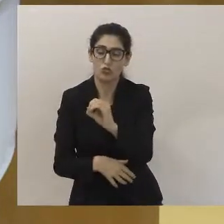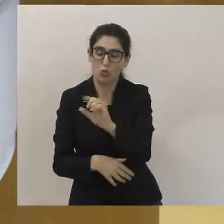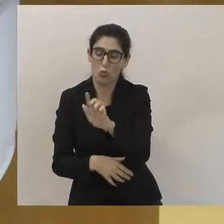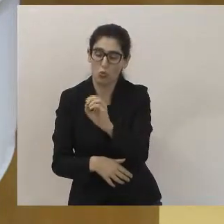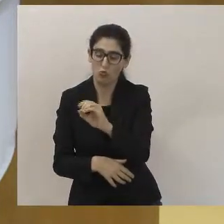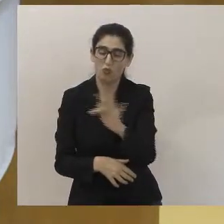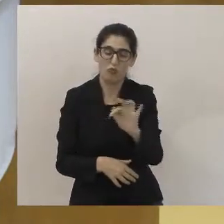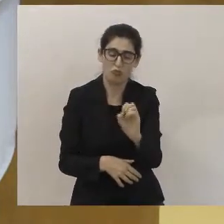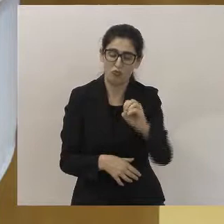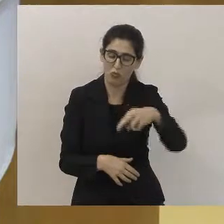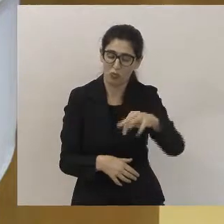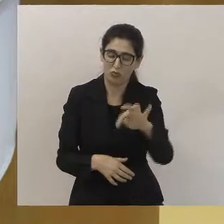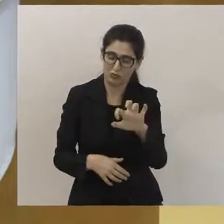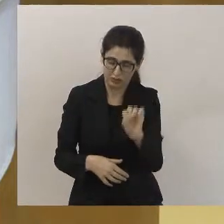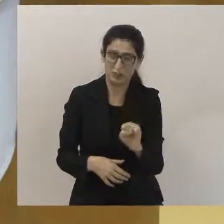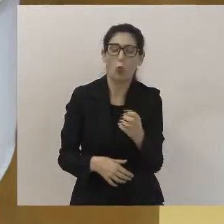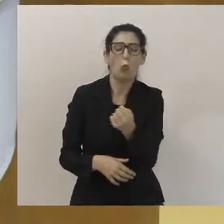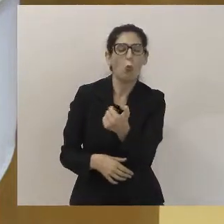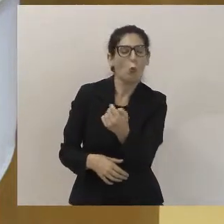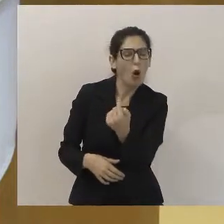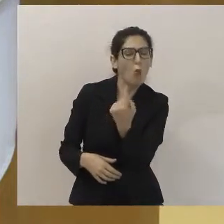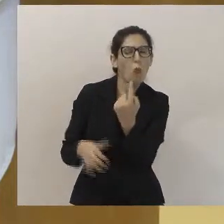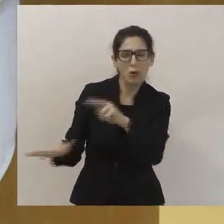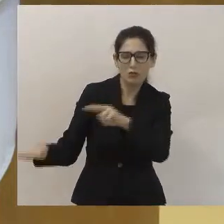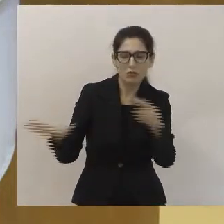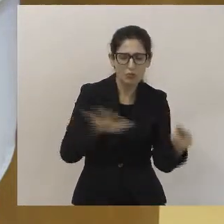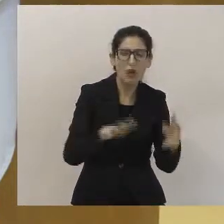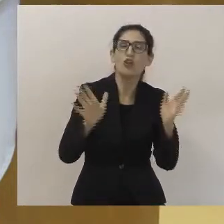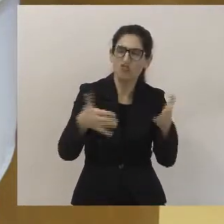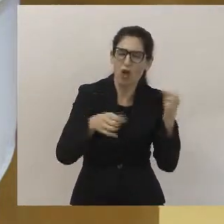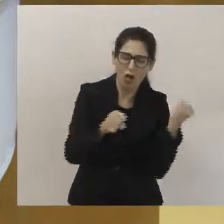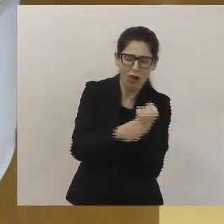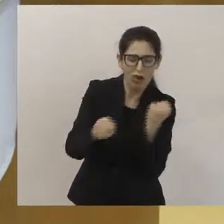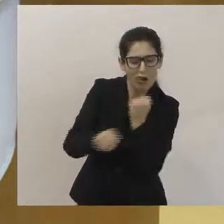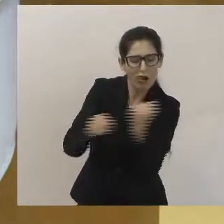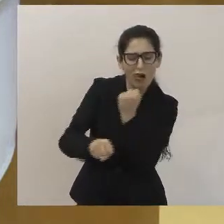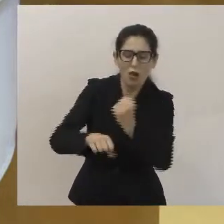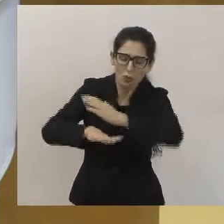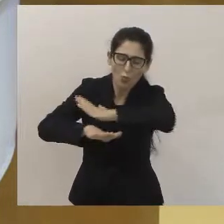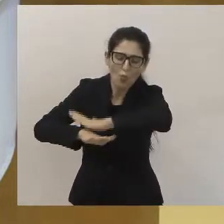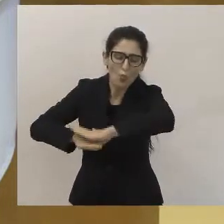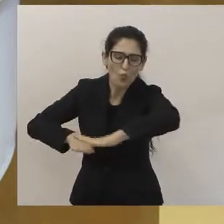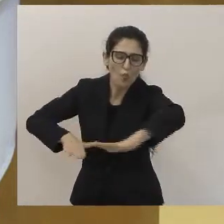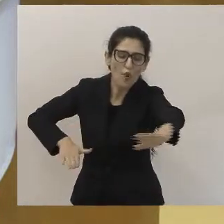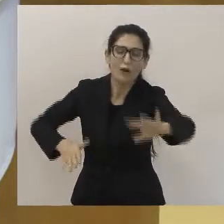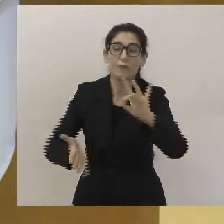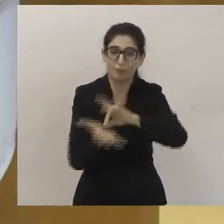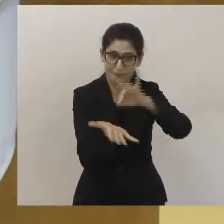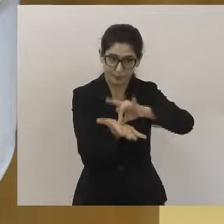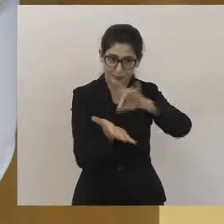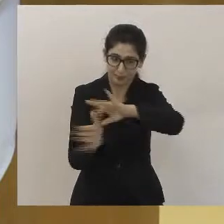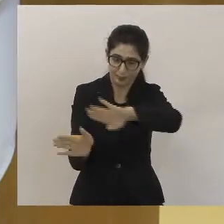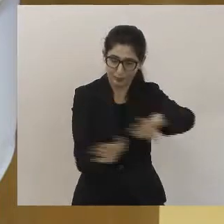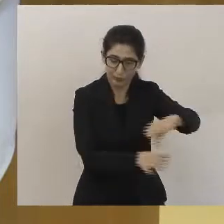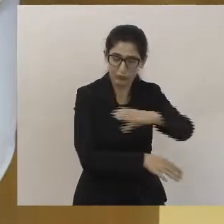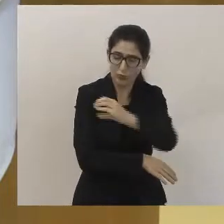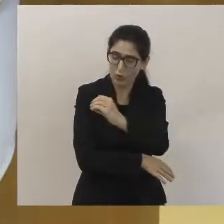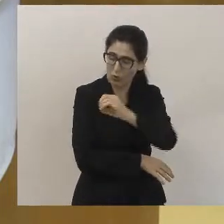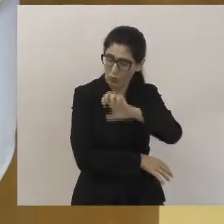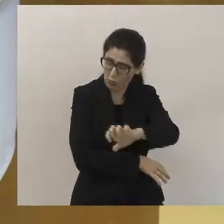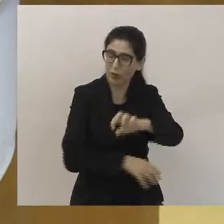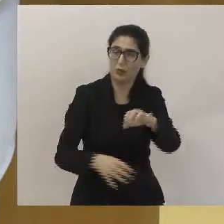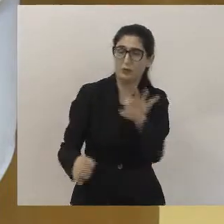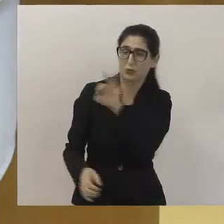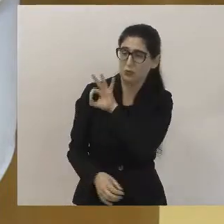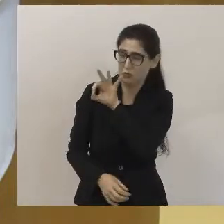semana e já está alijado preparando o solo para pavimentar essa é a verdade com relação ao coi também foi citado aqui